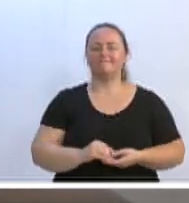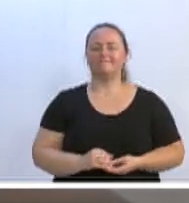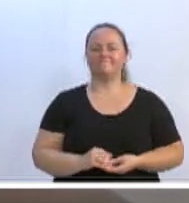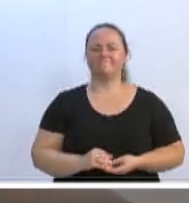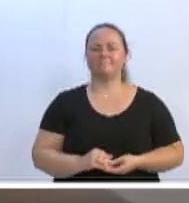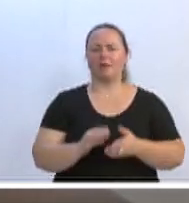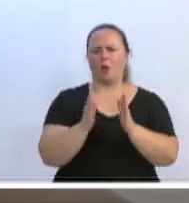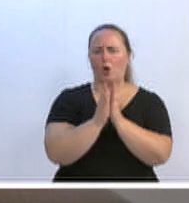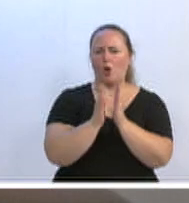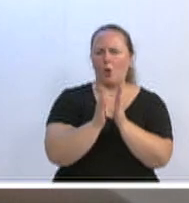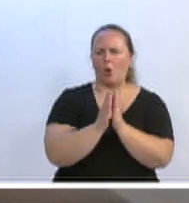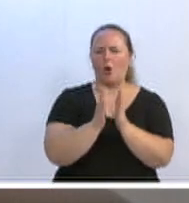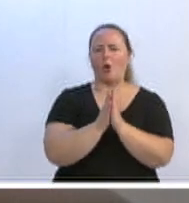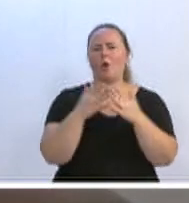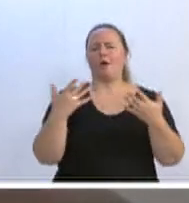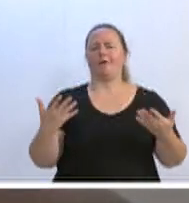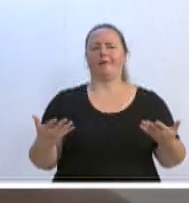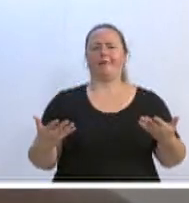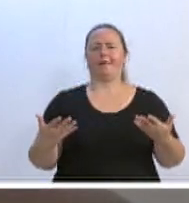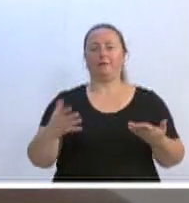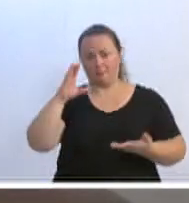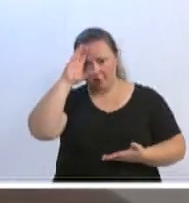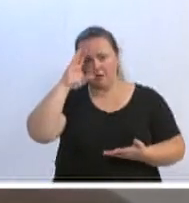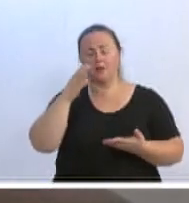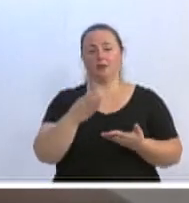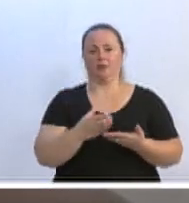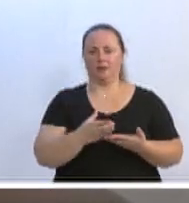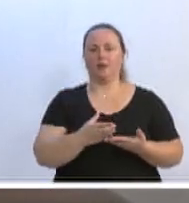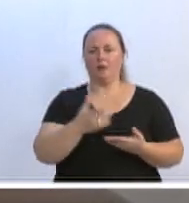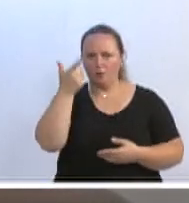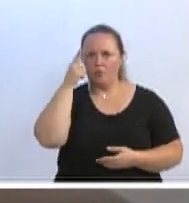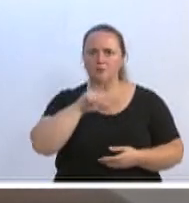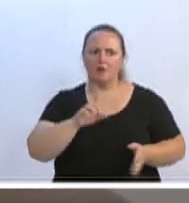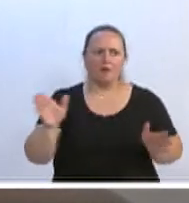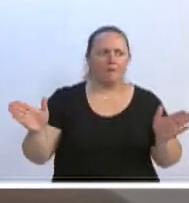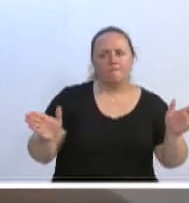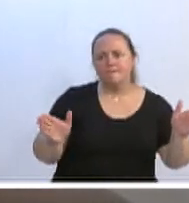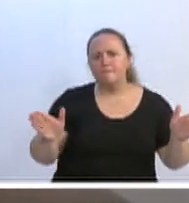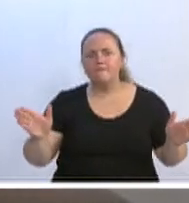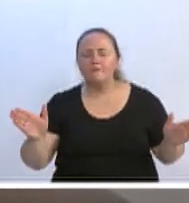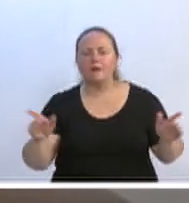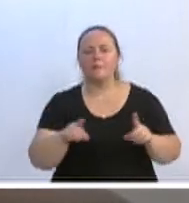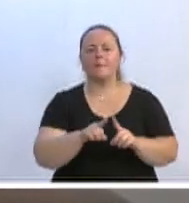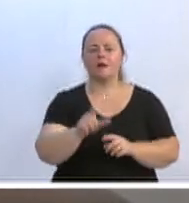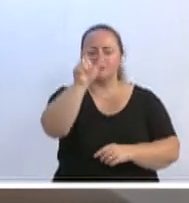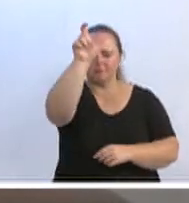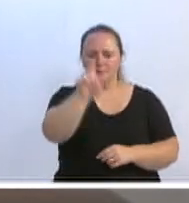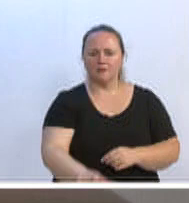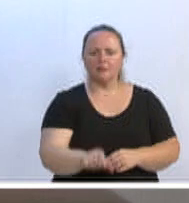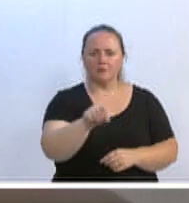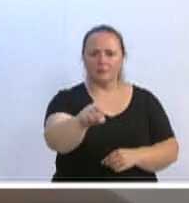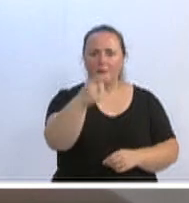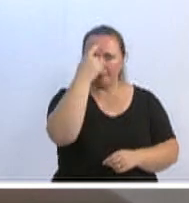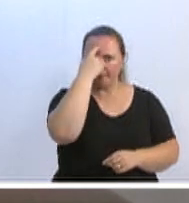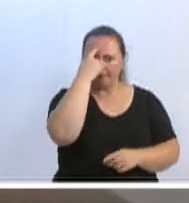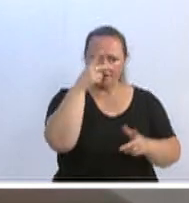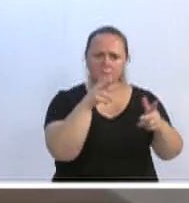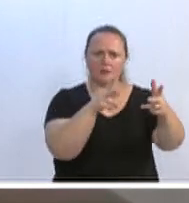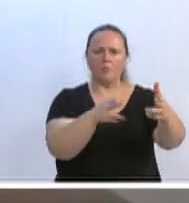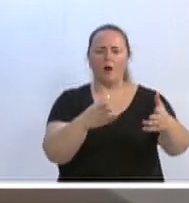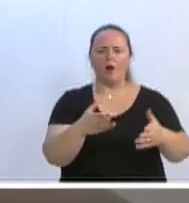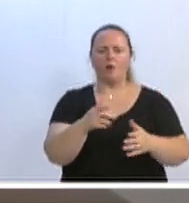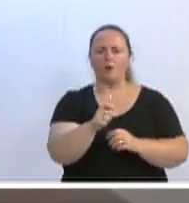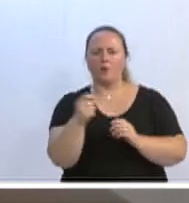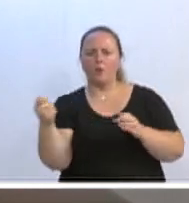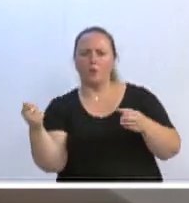as suas orações e tudo mais, ele crê que ele vai defender, mas quem vai bater o pênalti também acha que vai fazer o gol. Isso